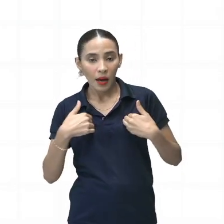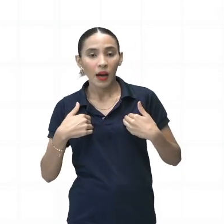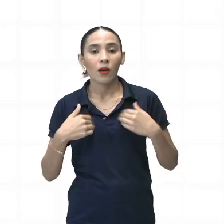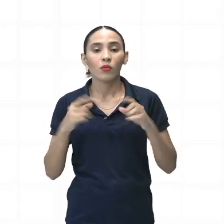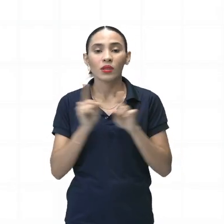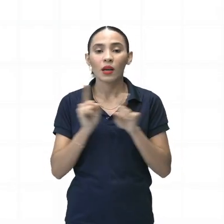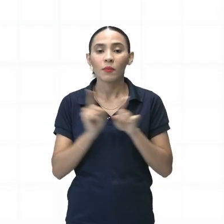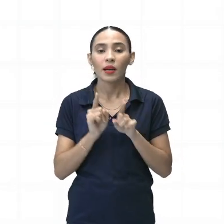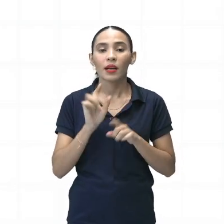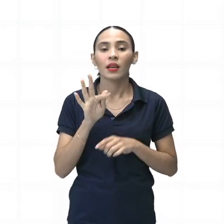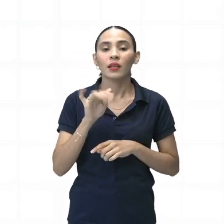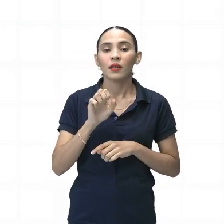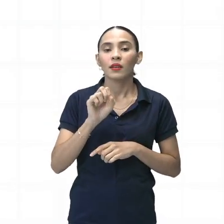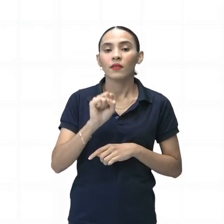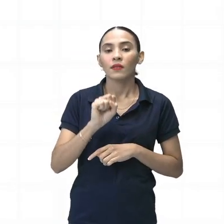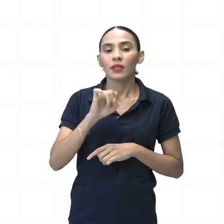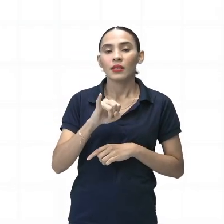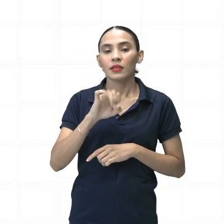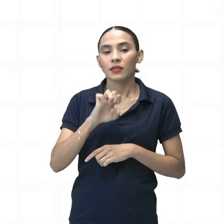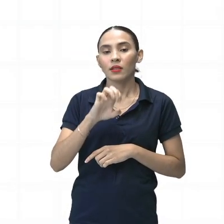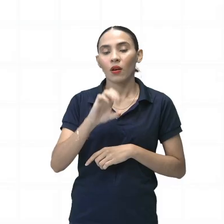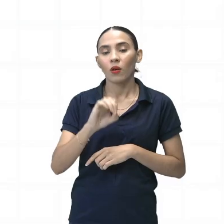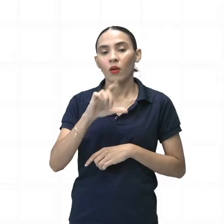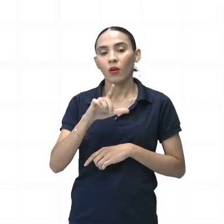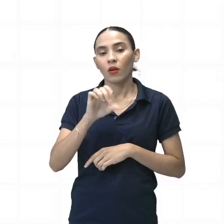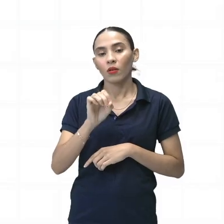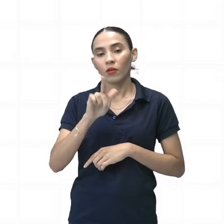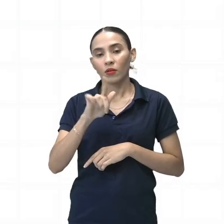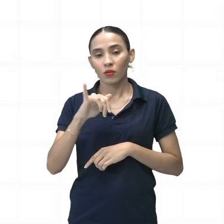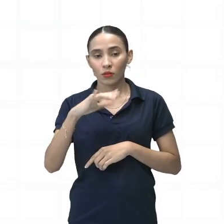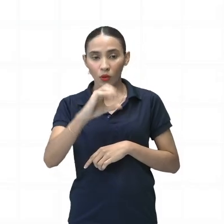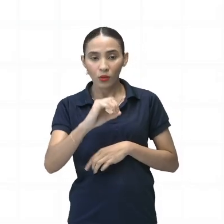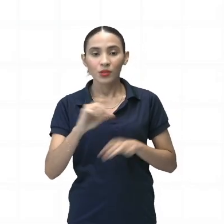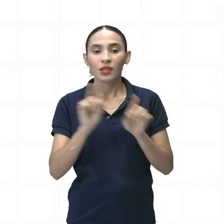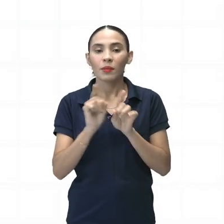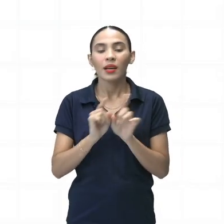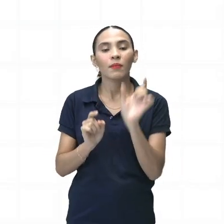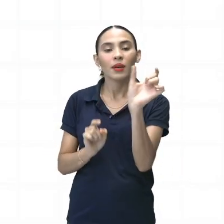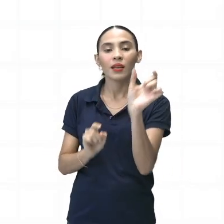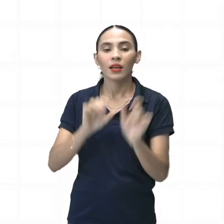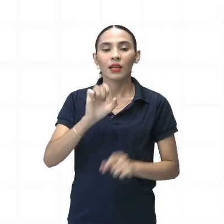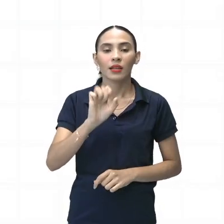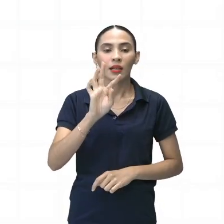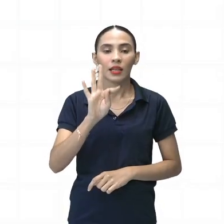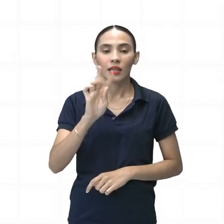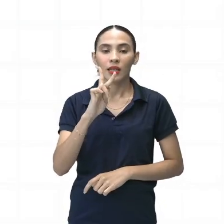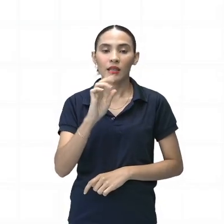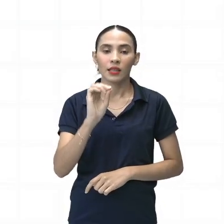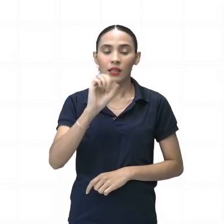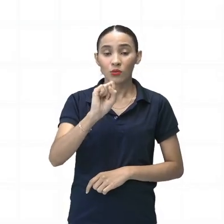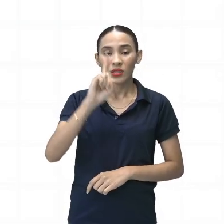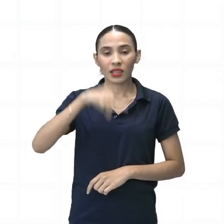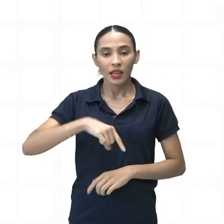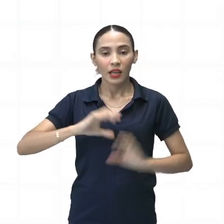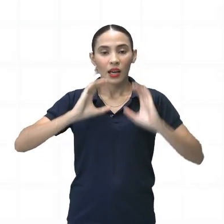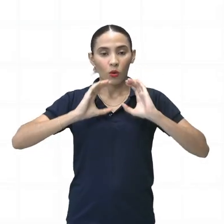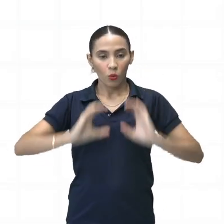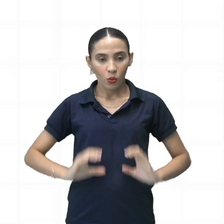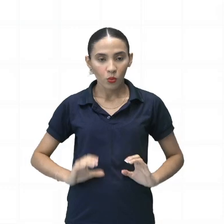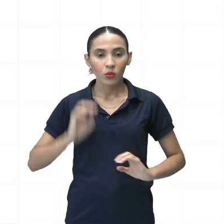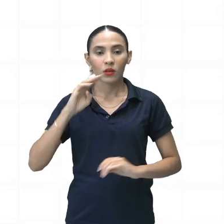seguinte: tudo aquilo que concerne a ordem biológica da